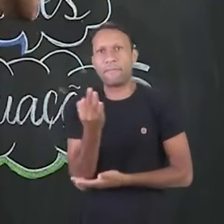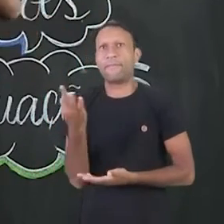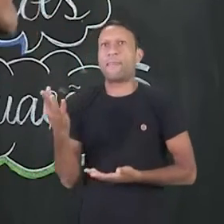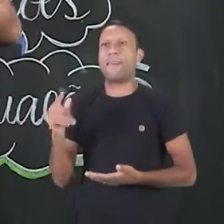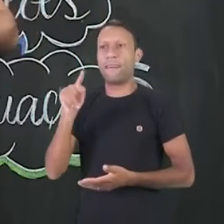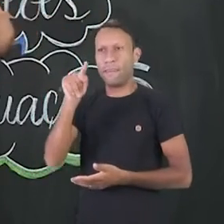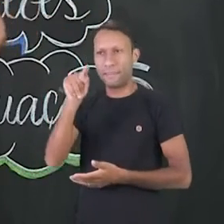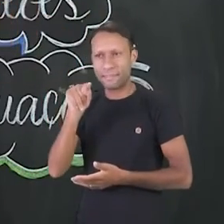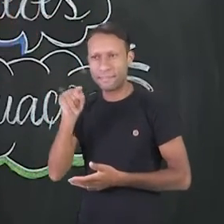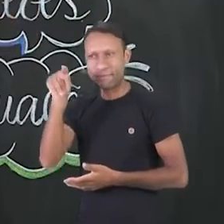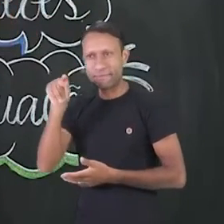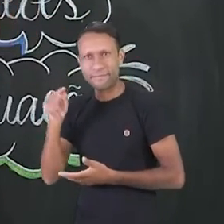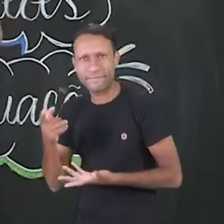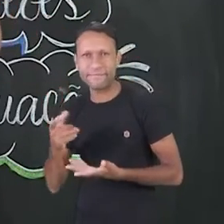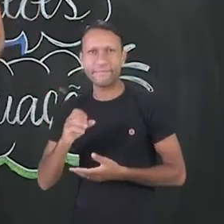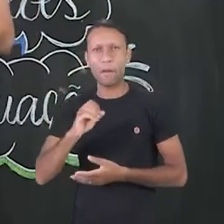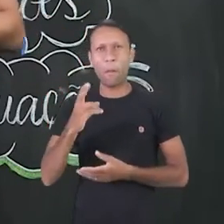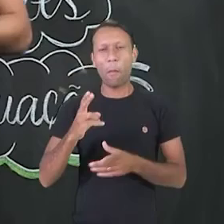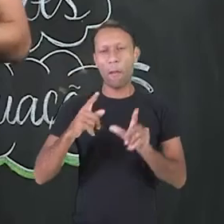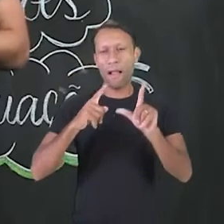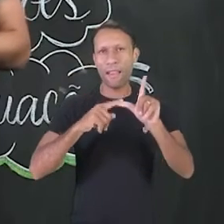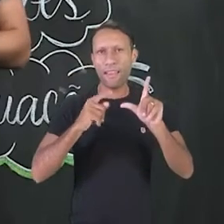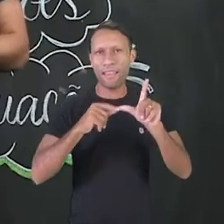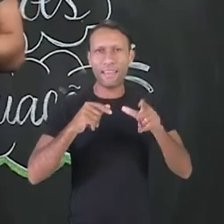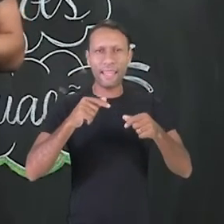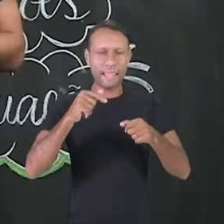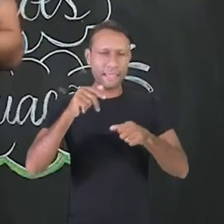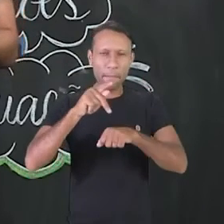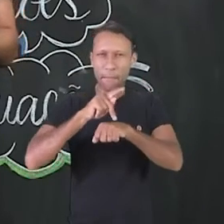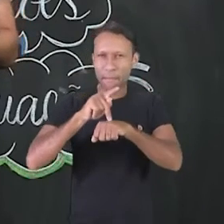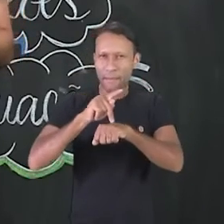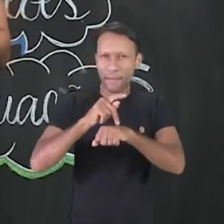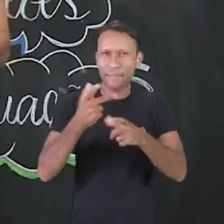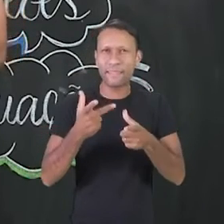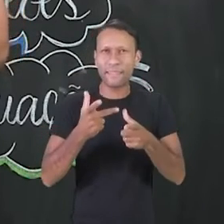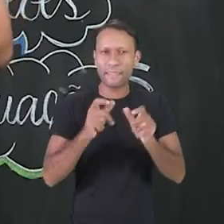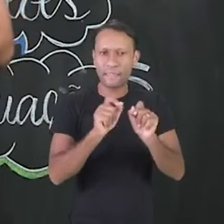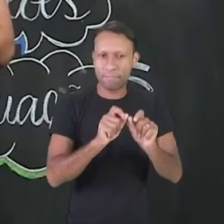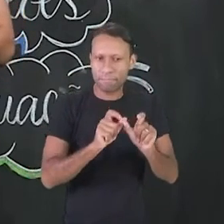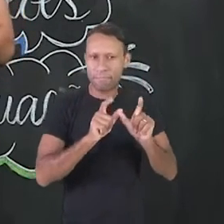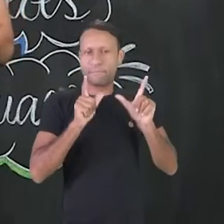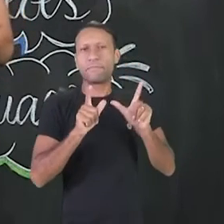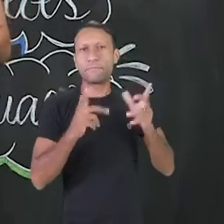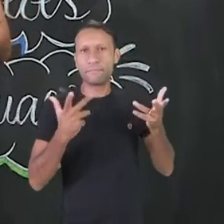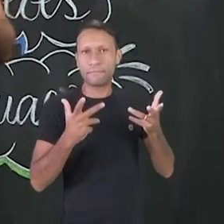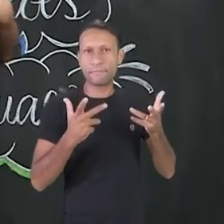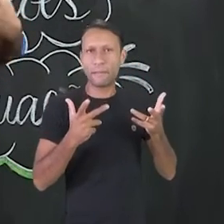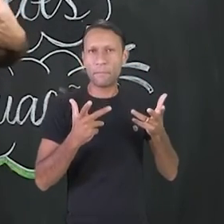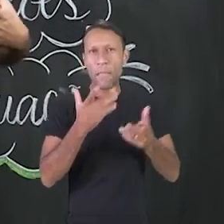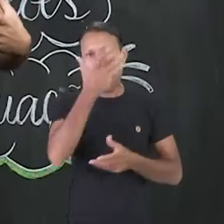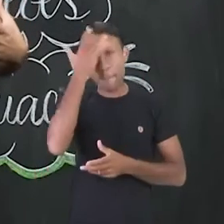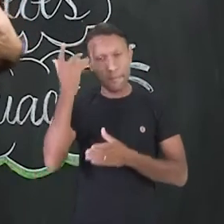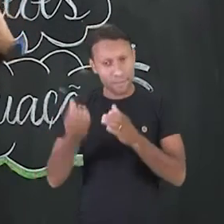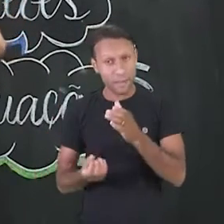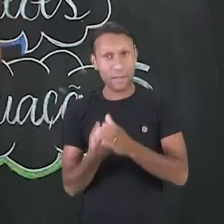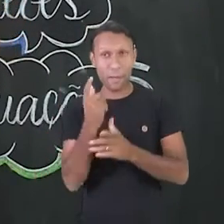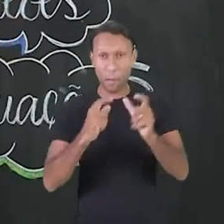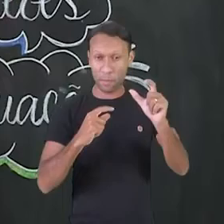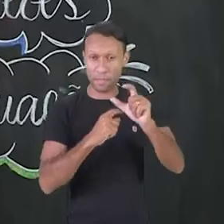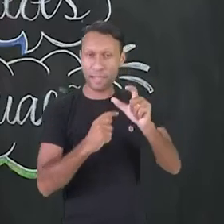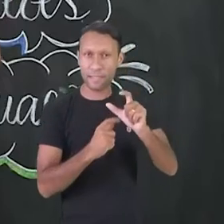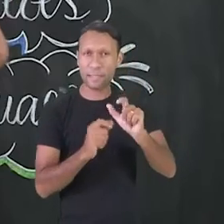grande, com uma letra em negrito, ela vai dar ênfase àquela informação. Então, o autor de uma história em quadrinhos pode brincar bastante